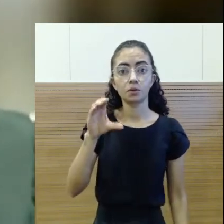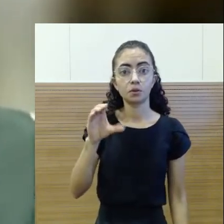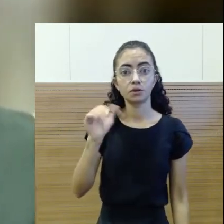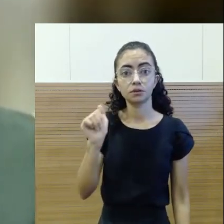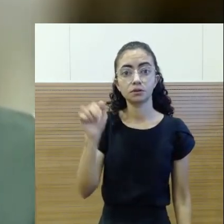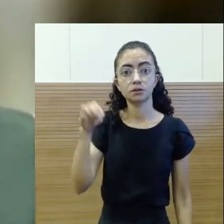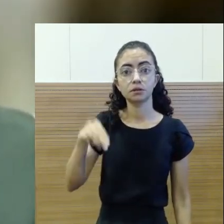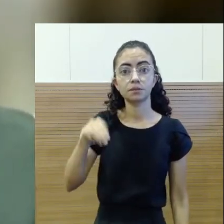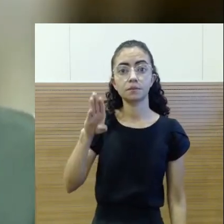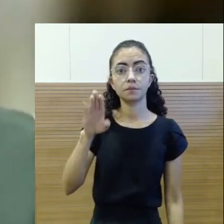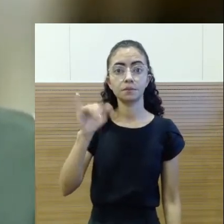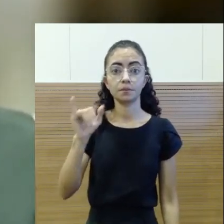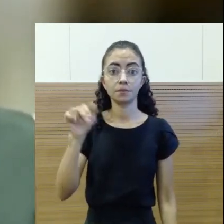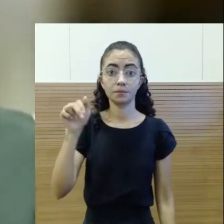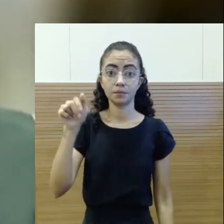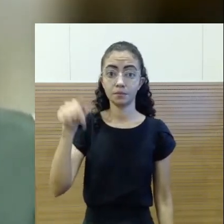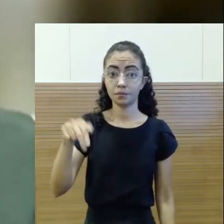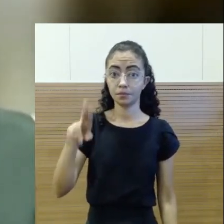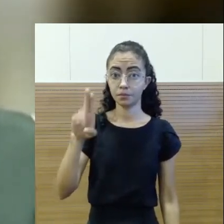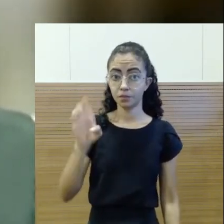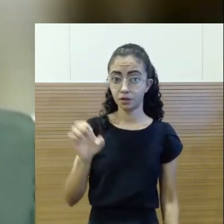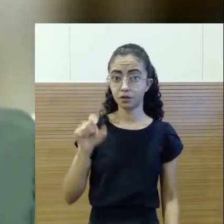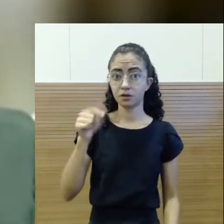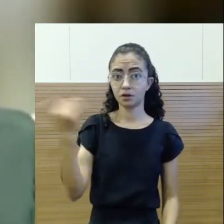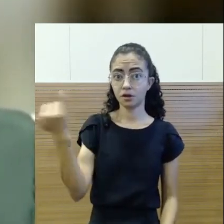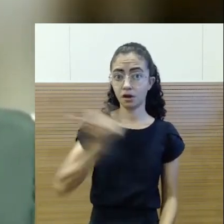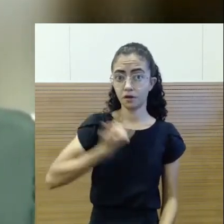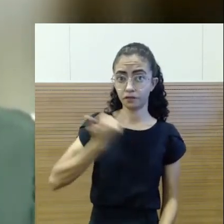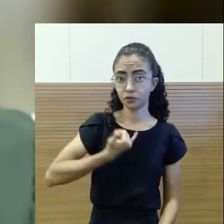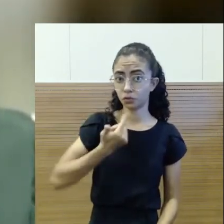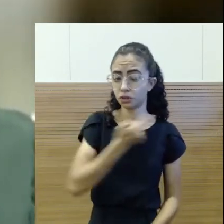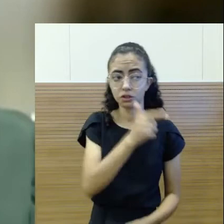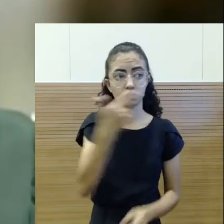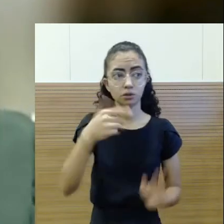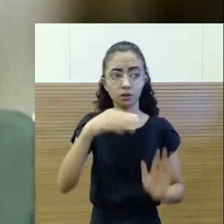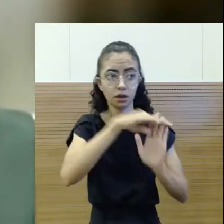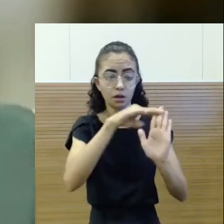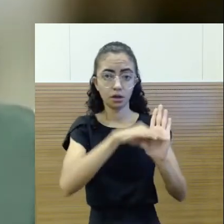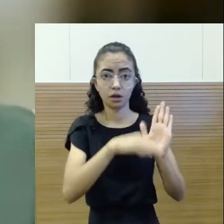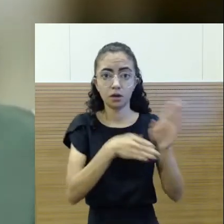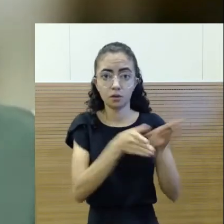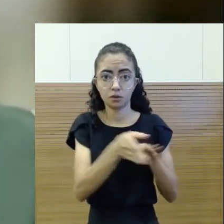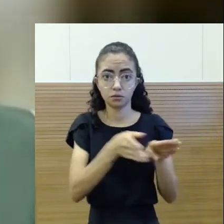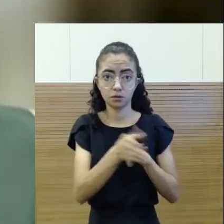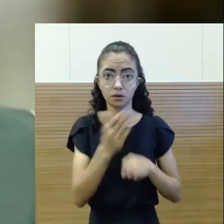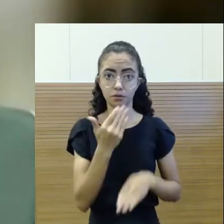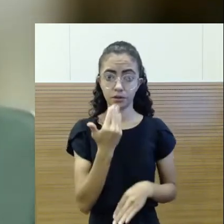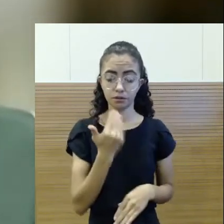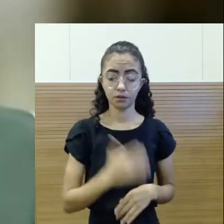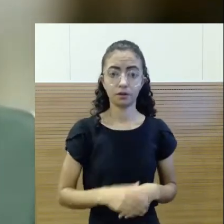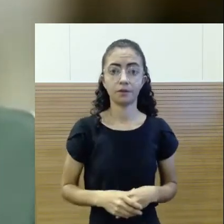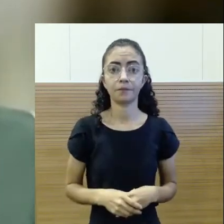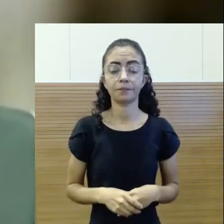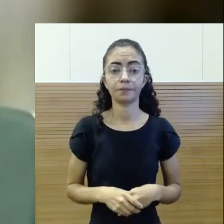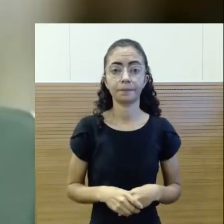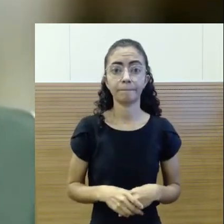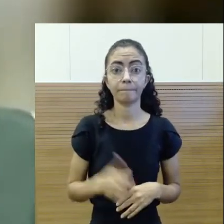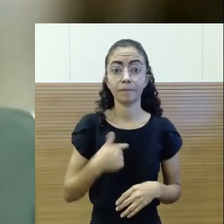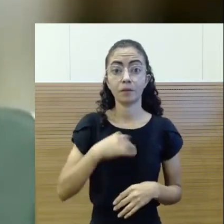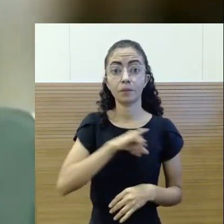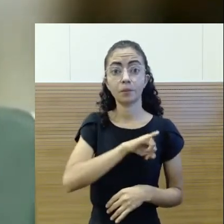alimentar e que eles gostariam de contar com o apoio, né, das pessoas que estão participando desse fórum. E aí eu aproveito